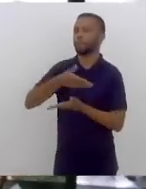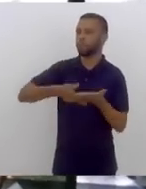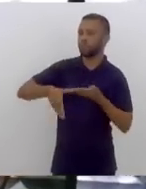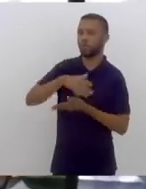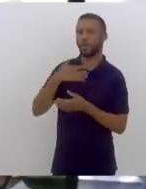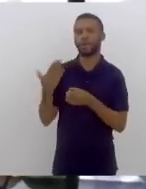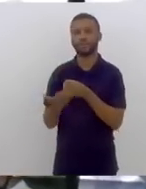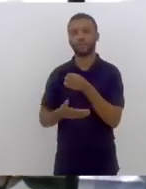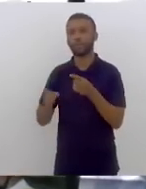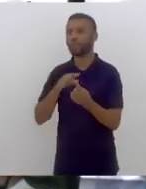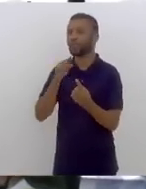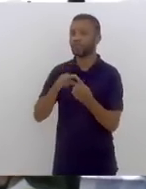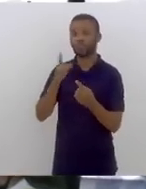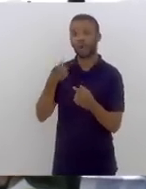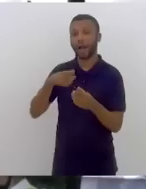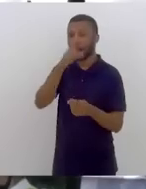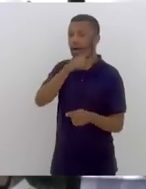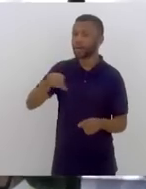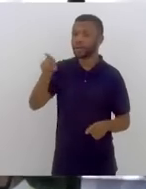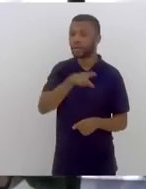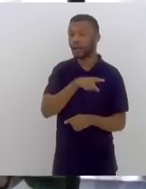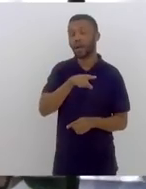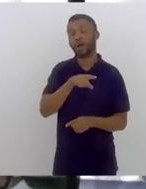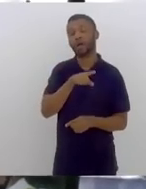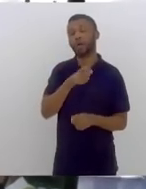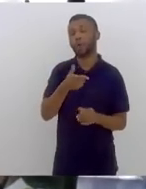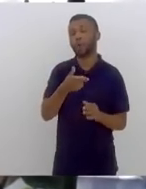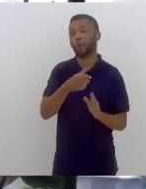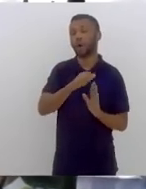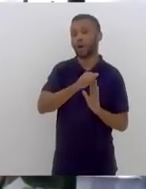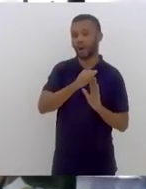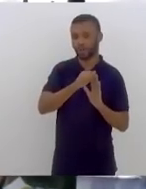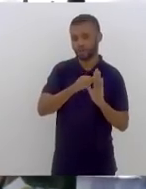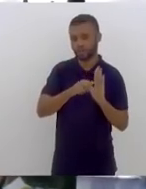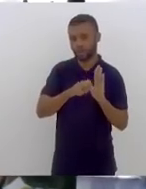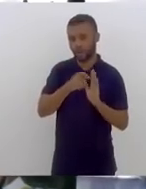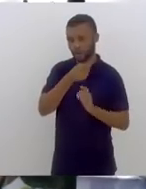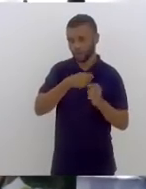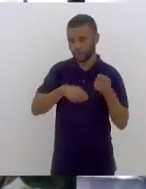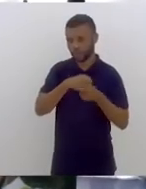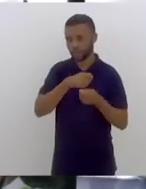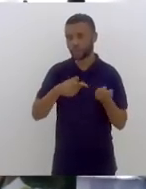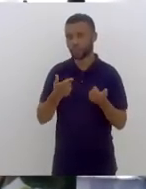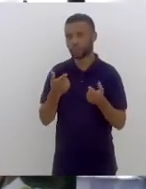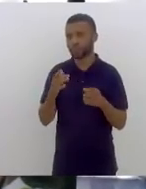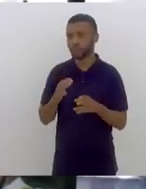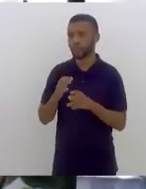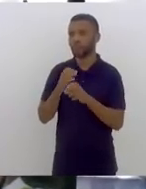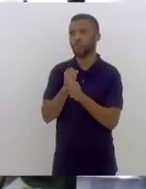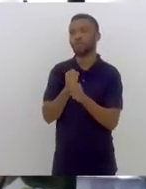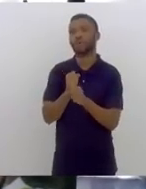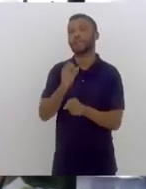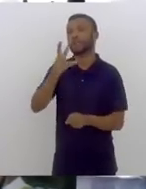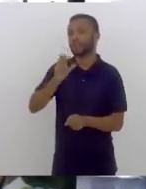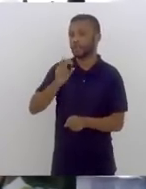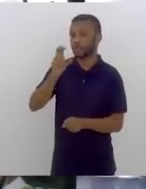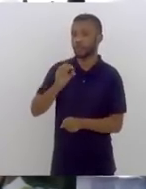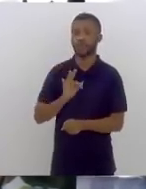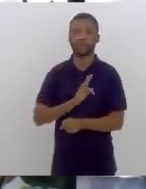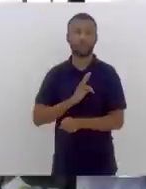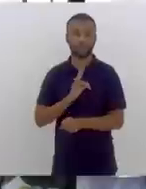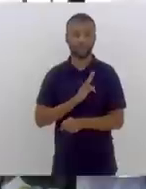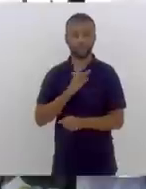para anular o ato administrativo e reintegrar e nós acaparte já reintegrou aproximadamente 50 policiais militares